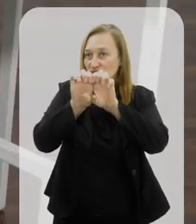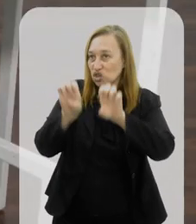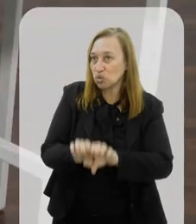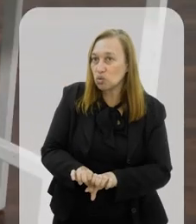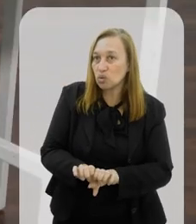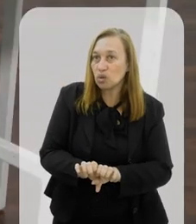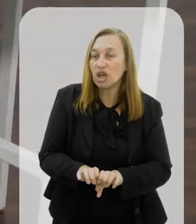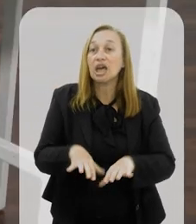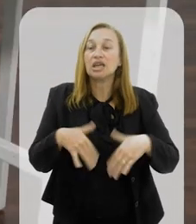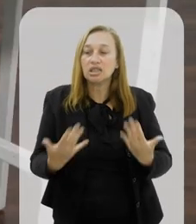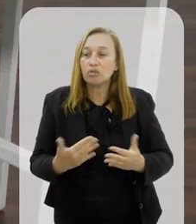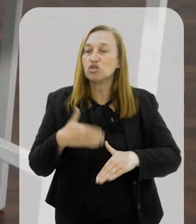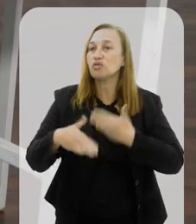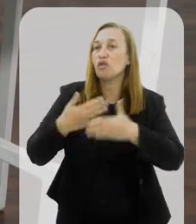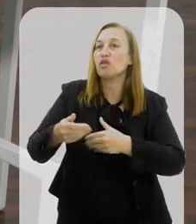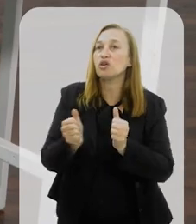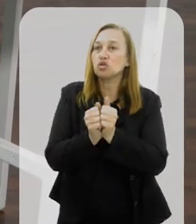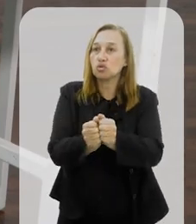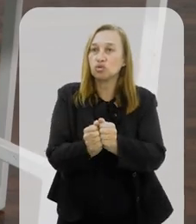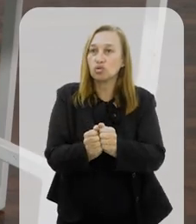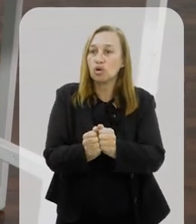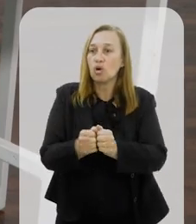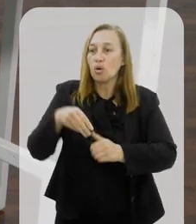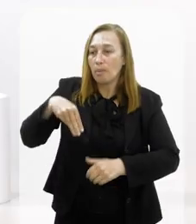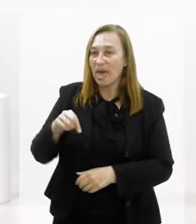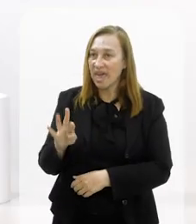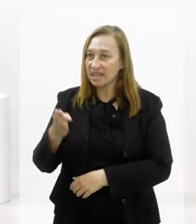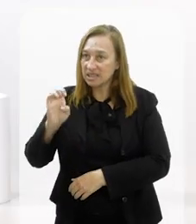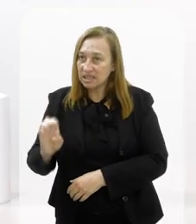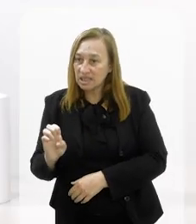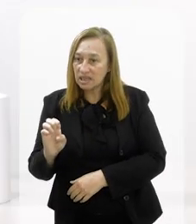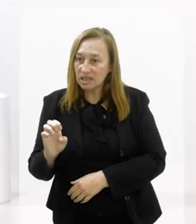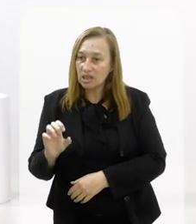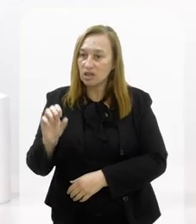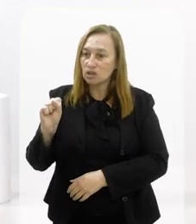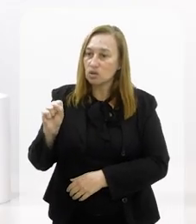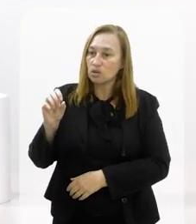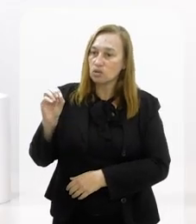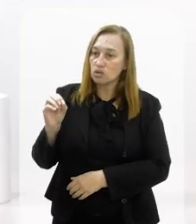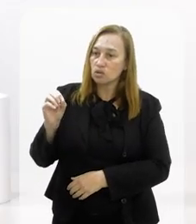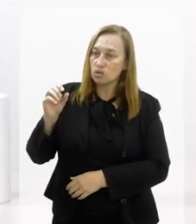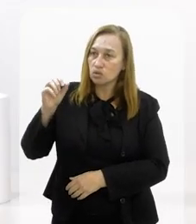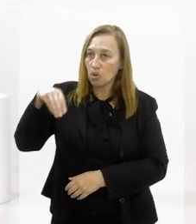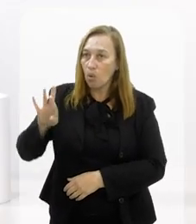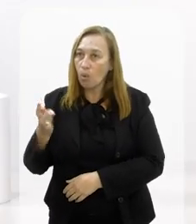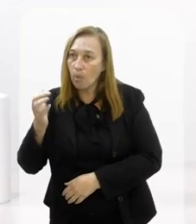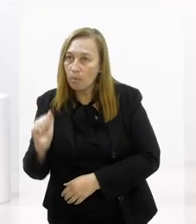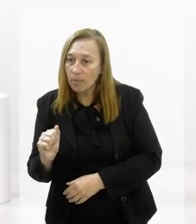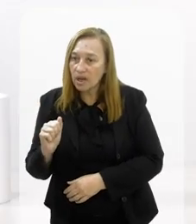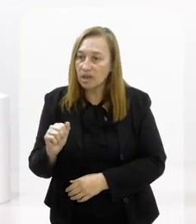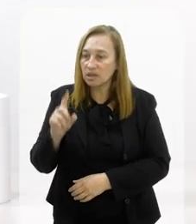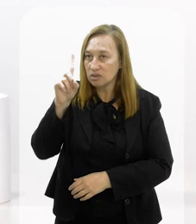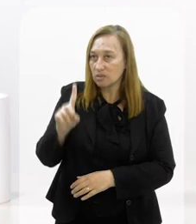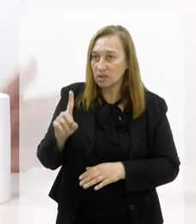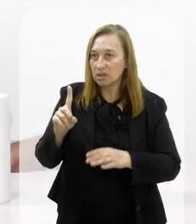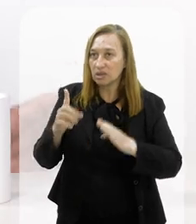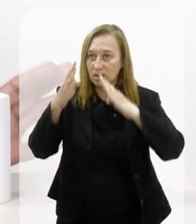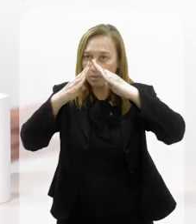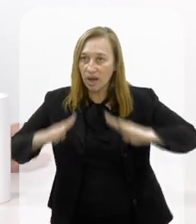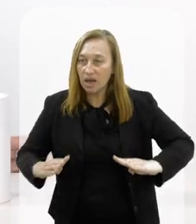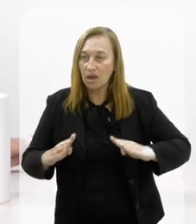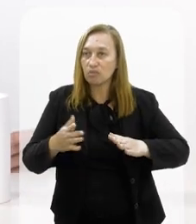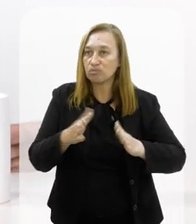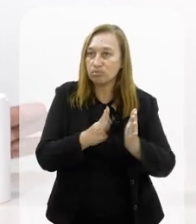funciona estrutura então eu acabei desenvolvendo junto com o Mestre Sombra que é o diretor de Barracão um processo de plena